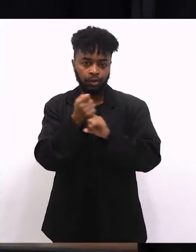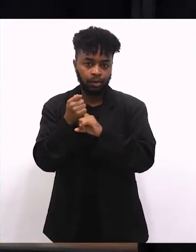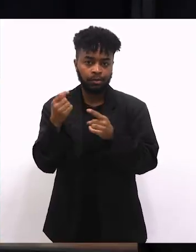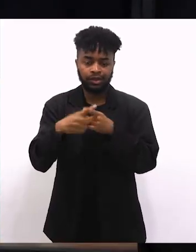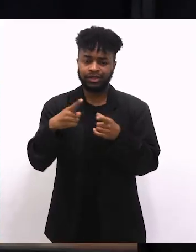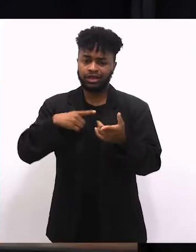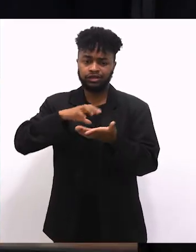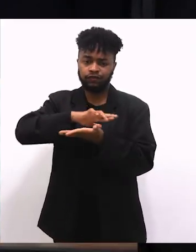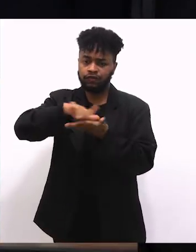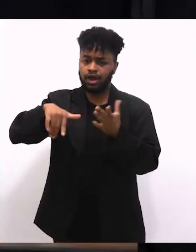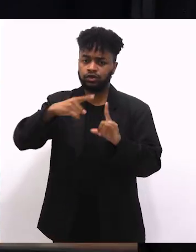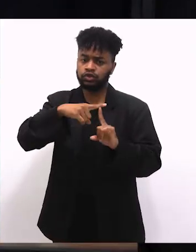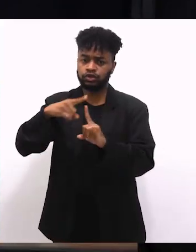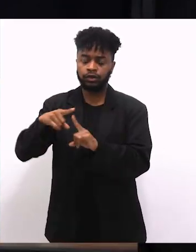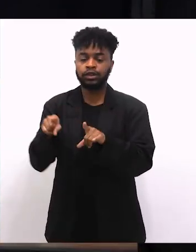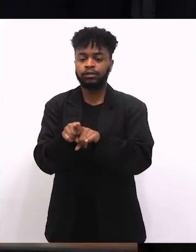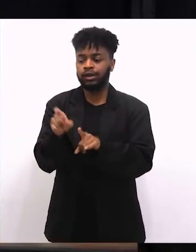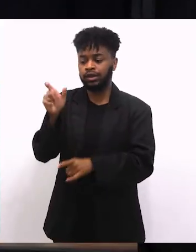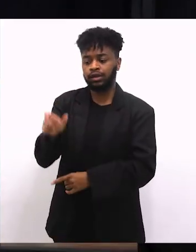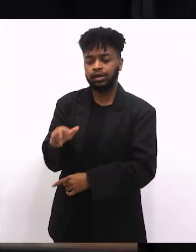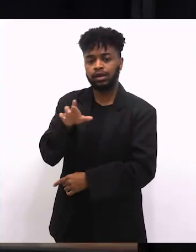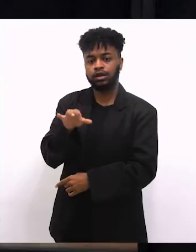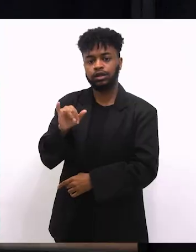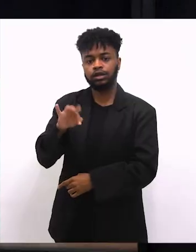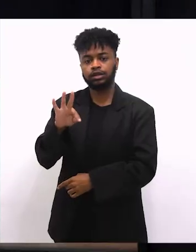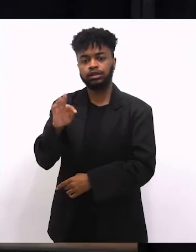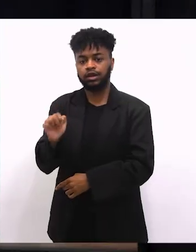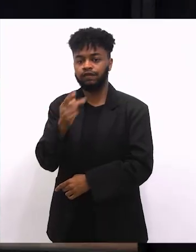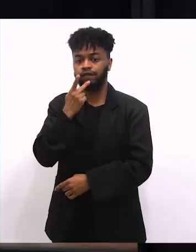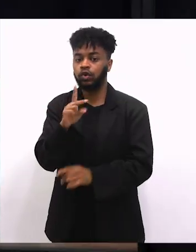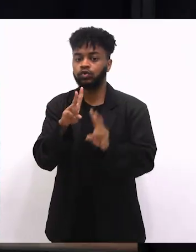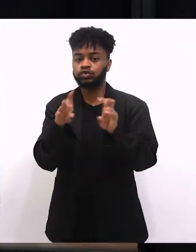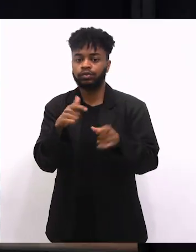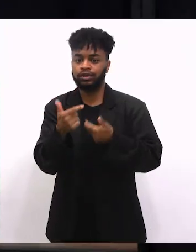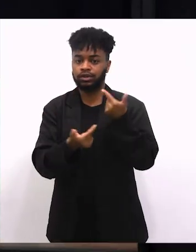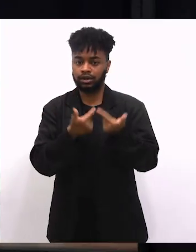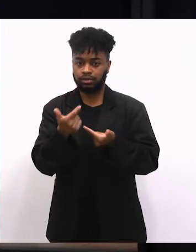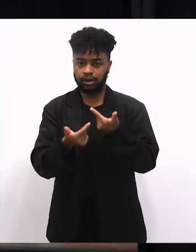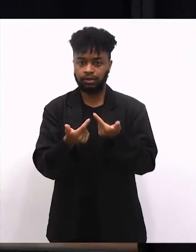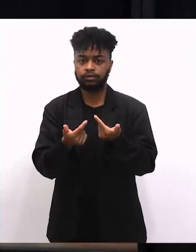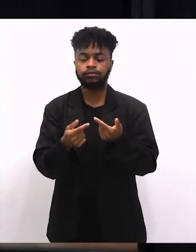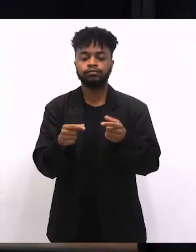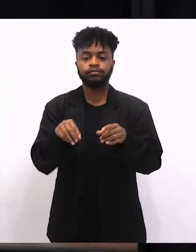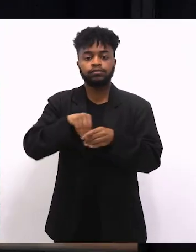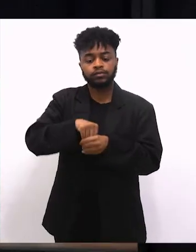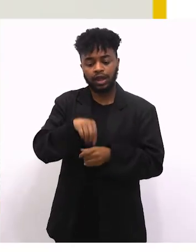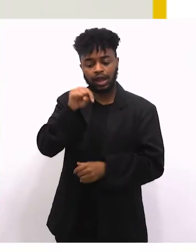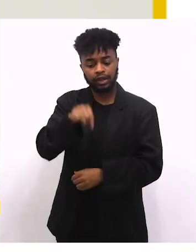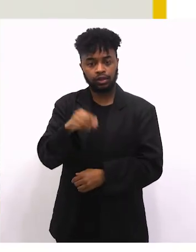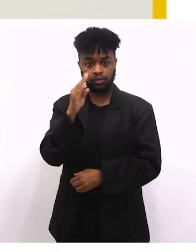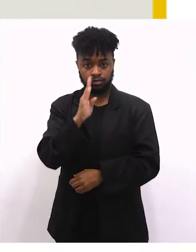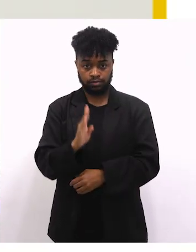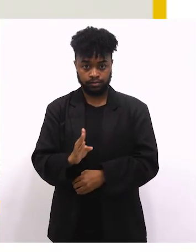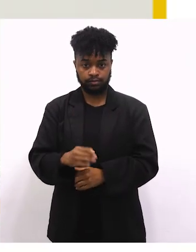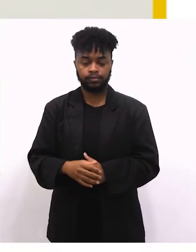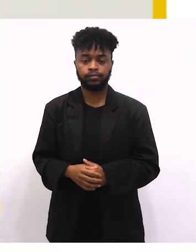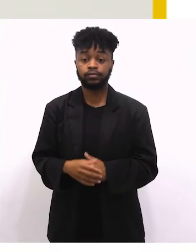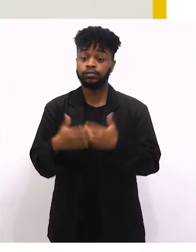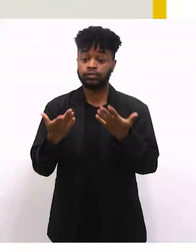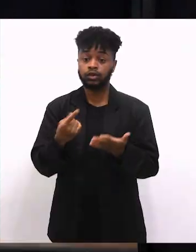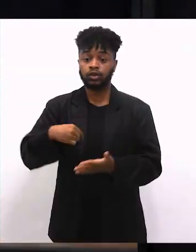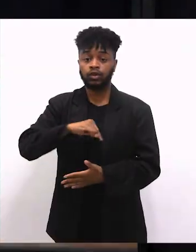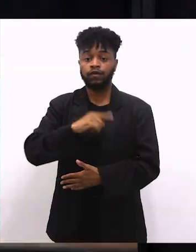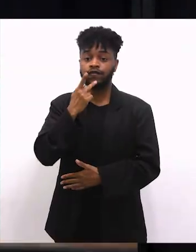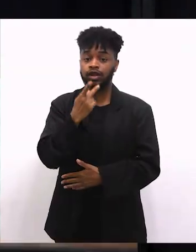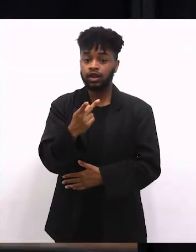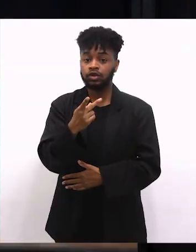mais variadas modalidades. Que, inclusive, a doutora Rita disse em relação ao trabalho interno no Brasil, ou seja, não